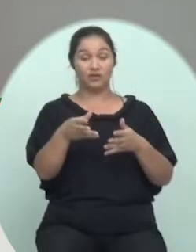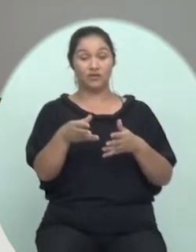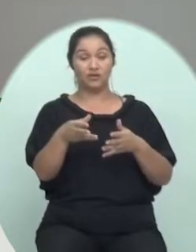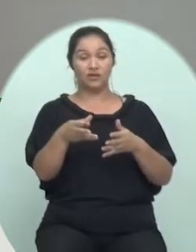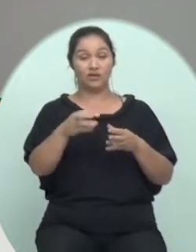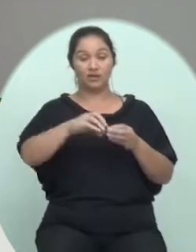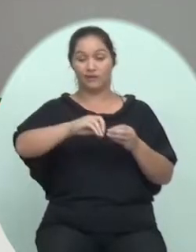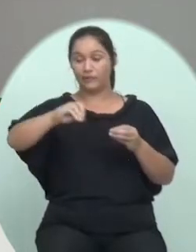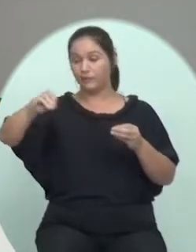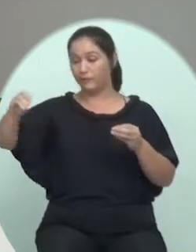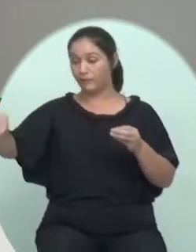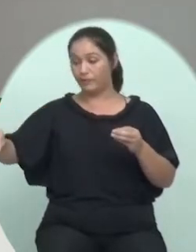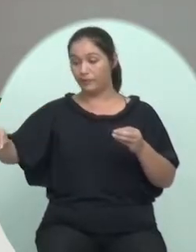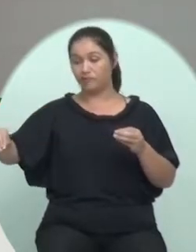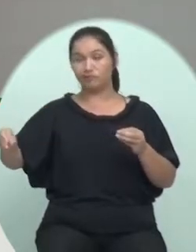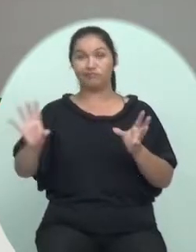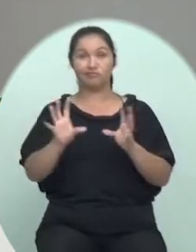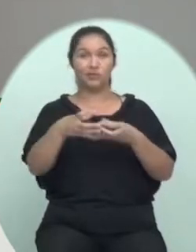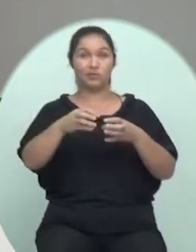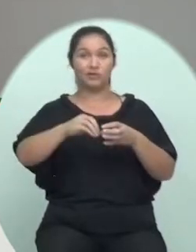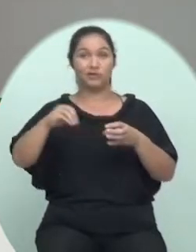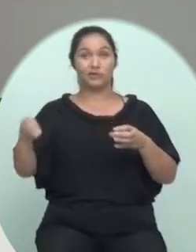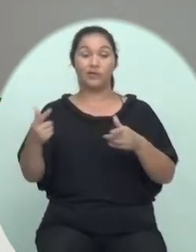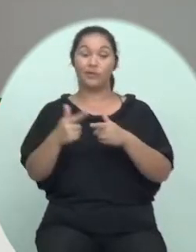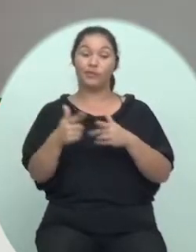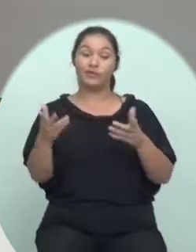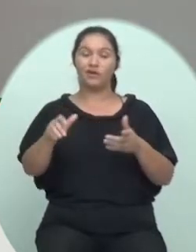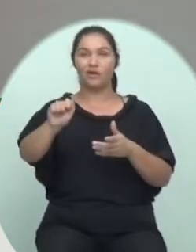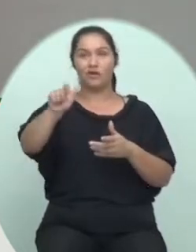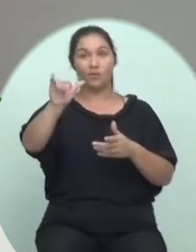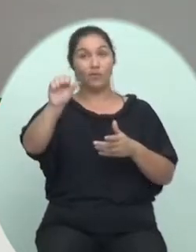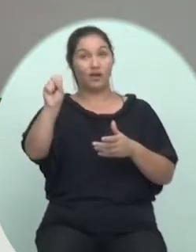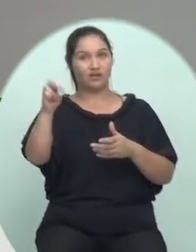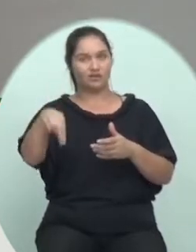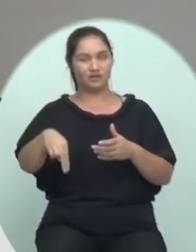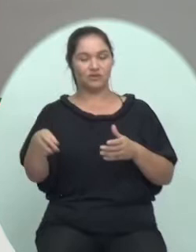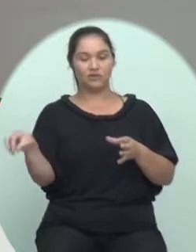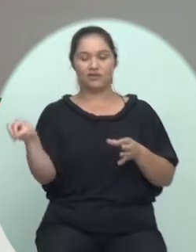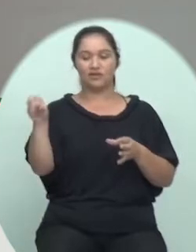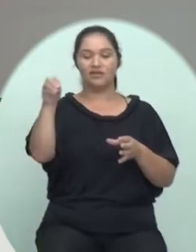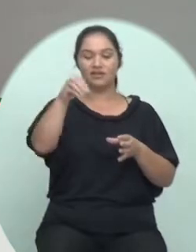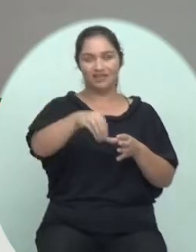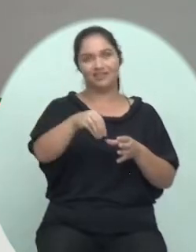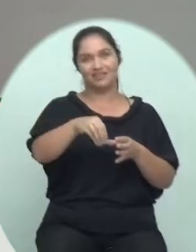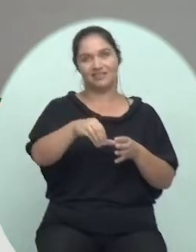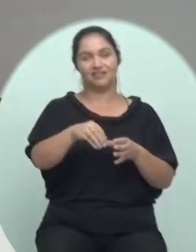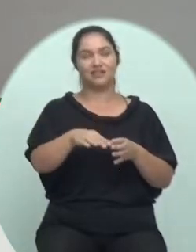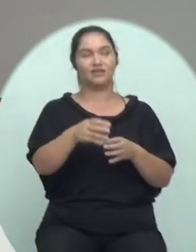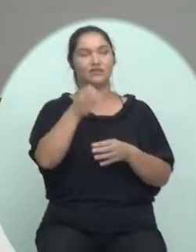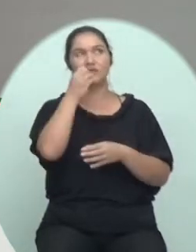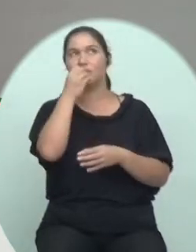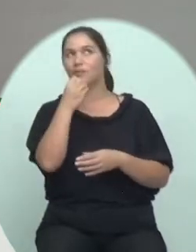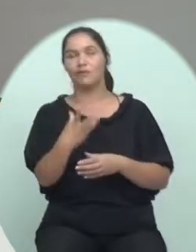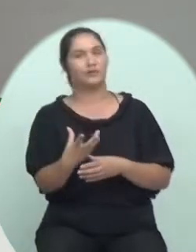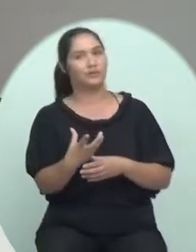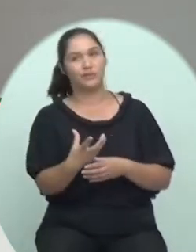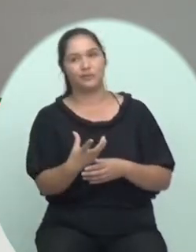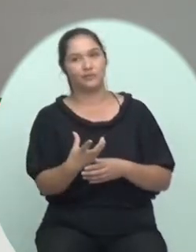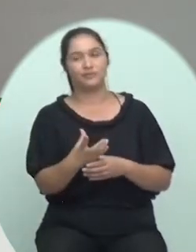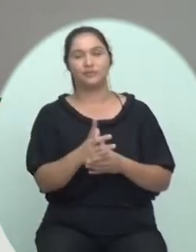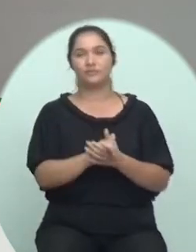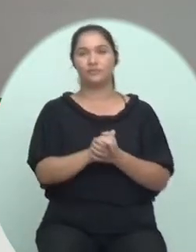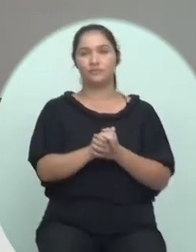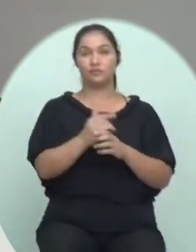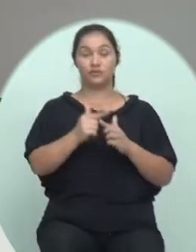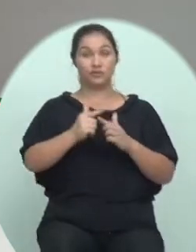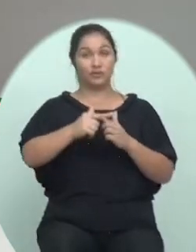Foi o vereador Alisson que vai entrar na comissão também, que com certeza vai contribuir muito, né, com a sua capacidade